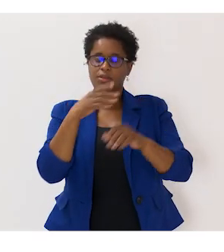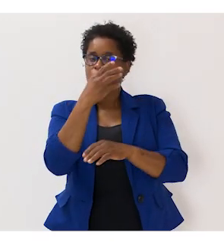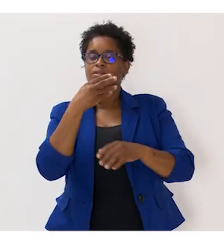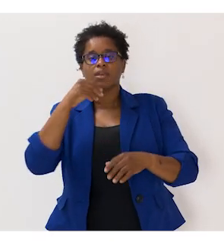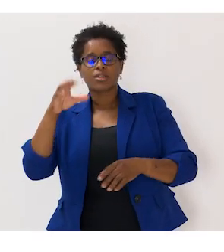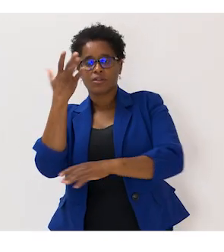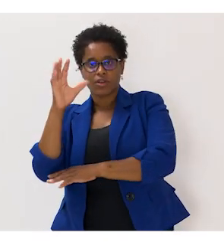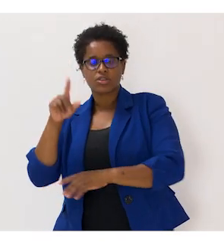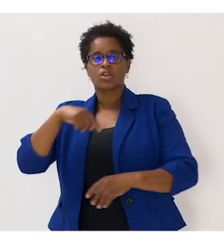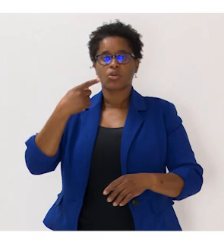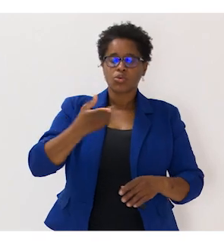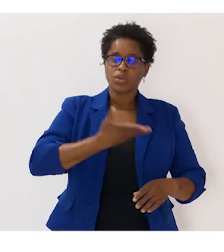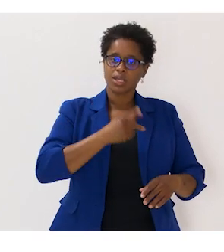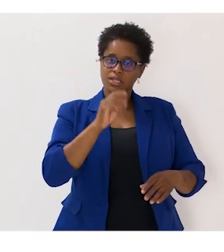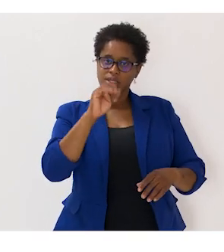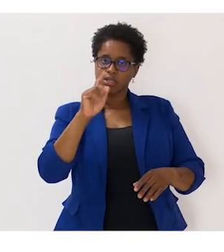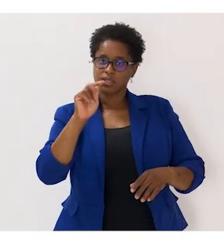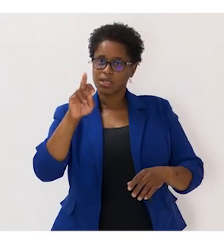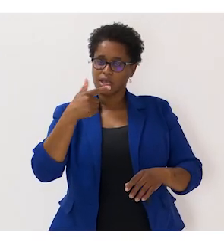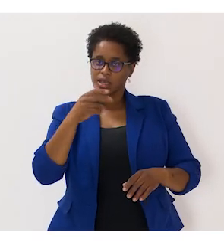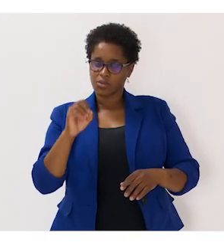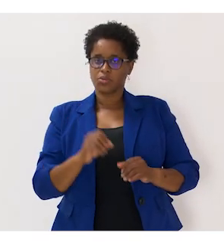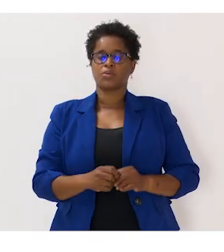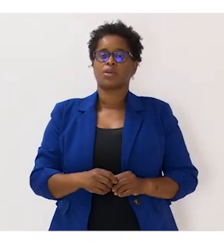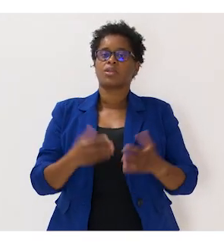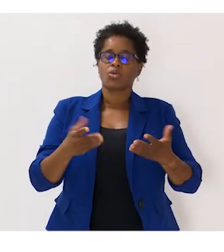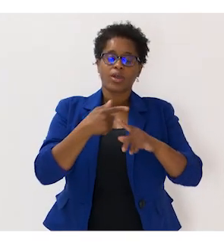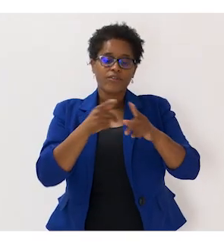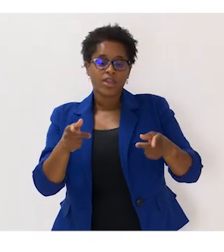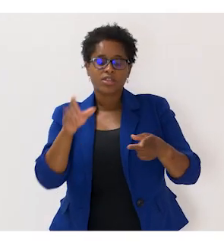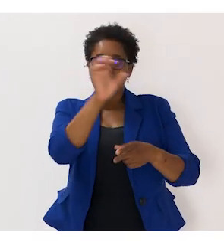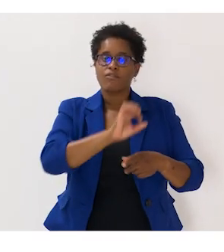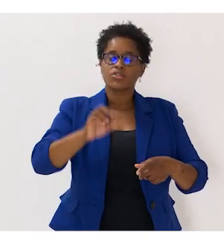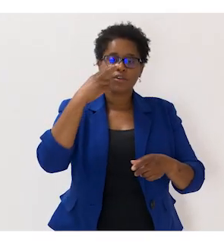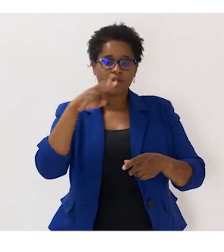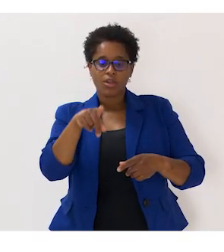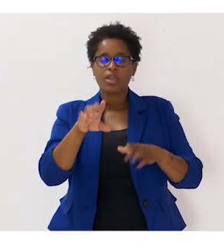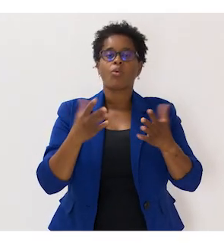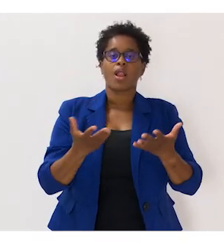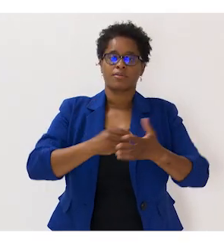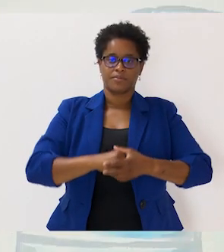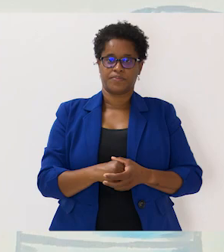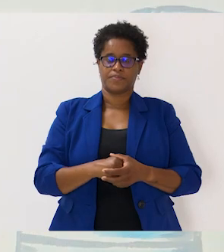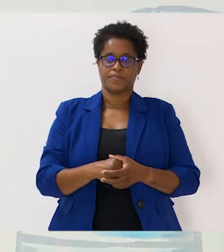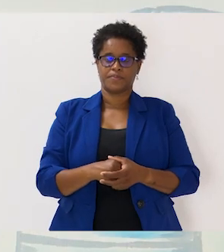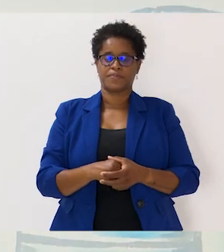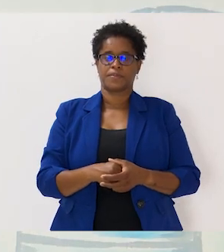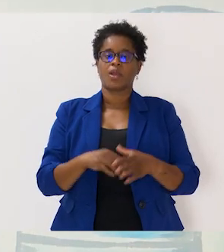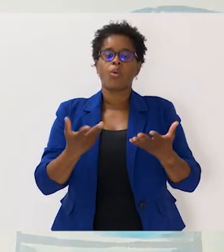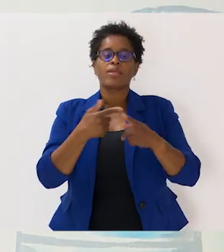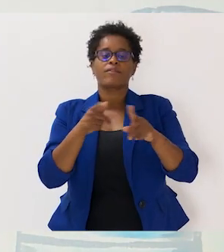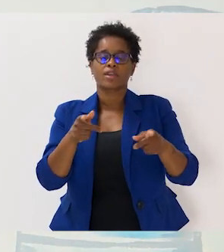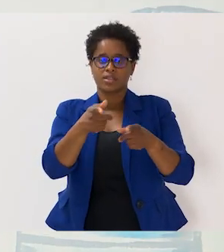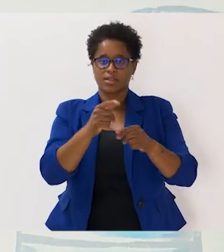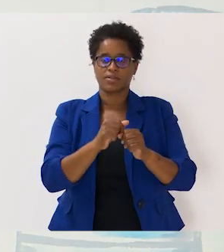floresta, e o outro, que é o deserto. Então, a diferença que vocês veem aqui, qual é? Qual a